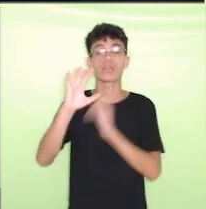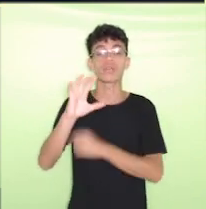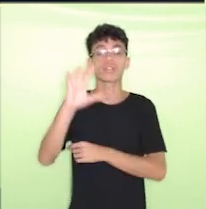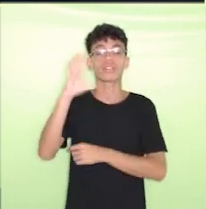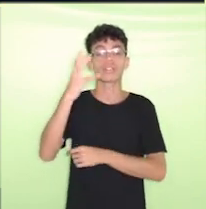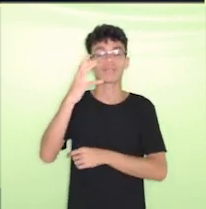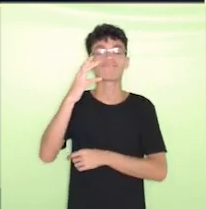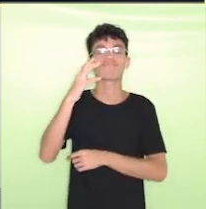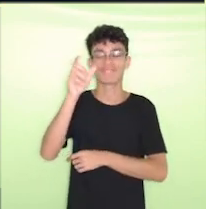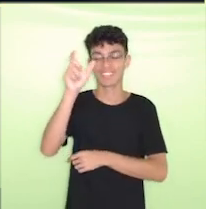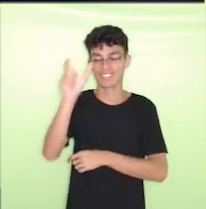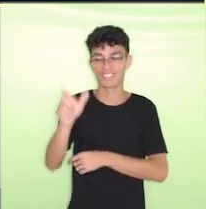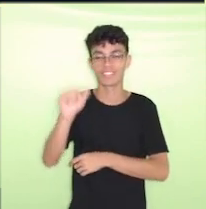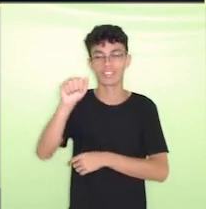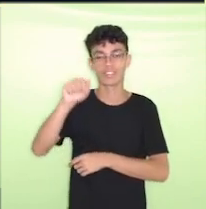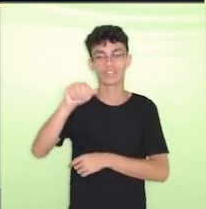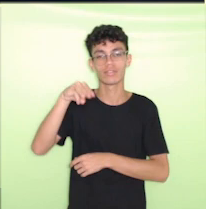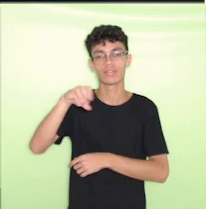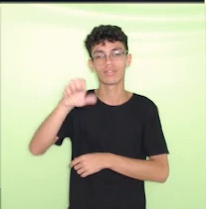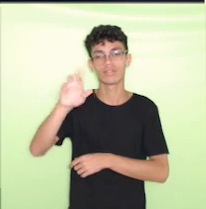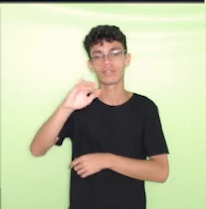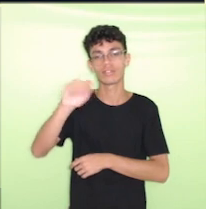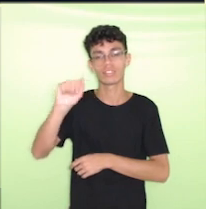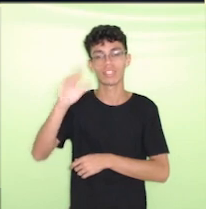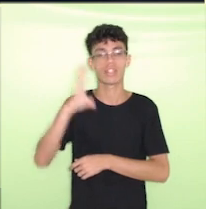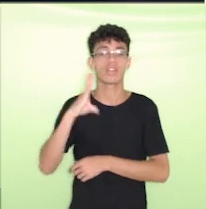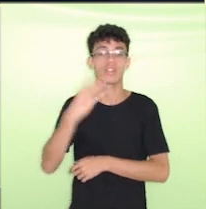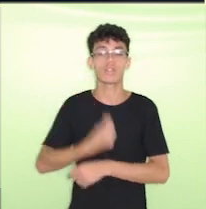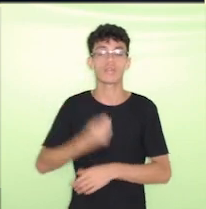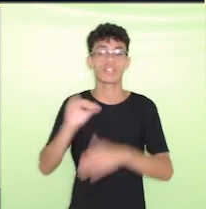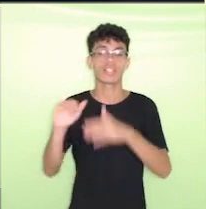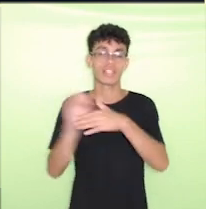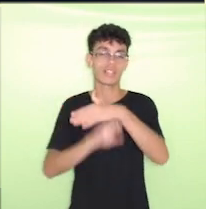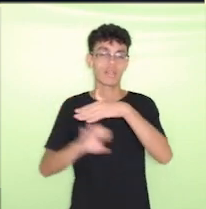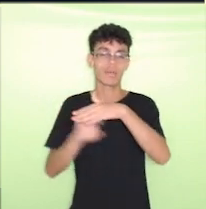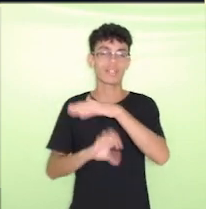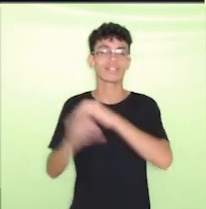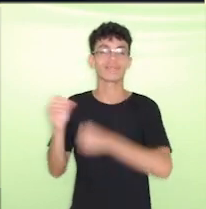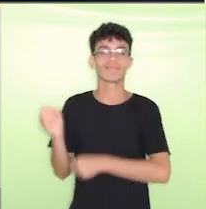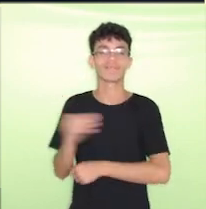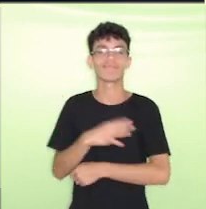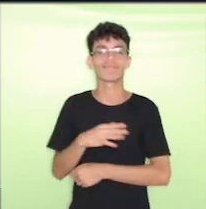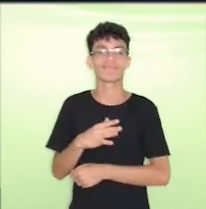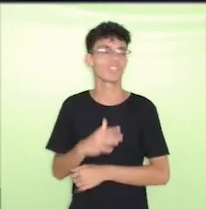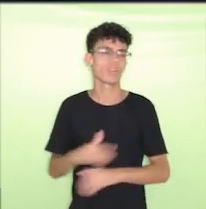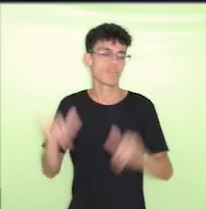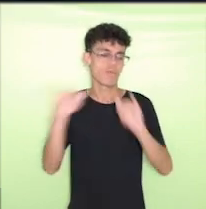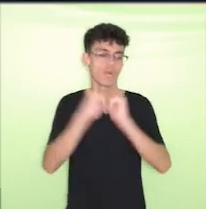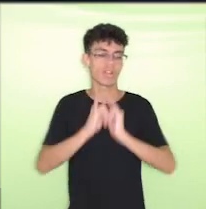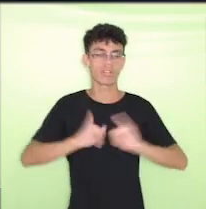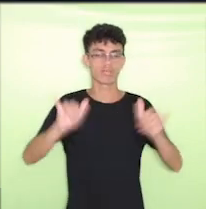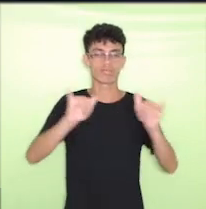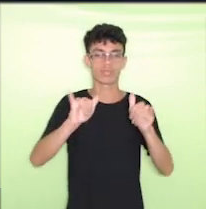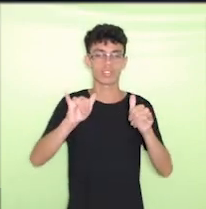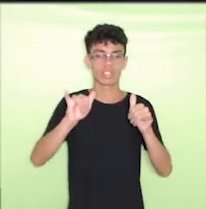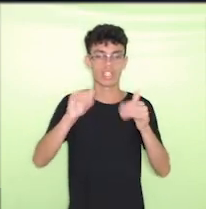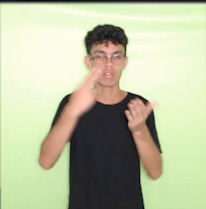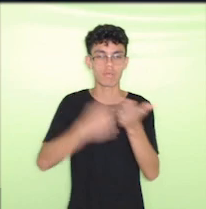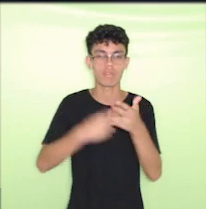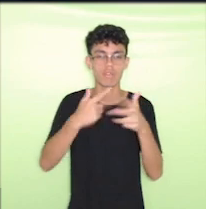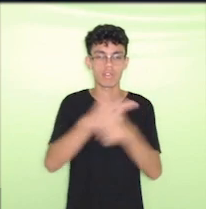aconteceu, América. A alma de nossa empresa é nova. Eu não direi mais as mesmas